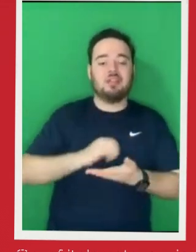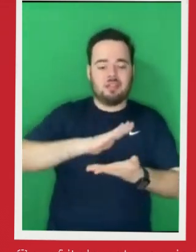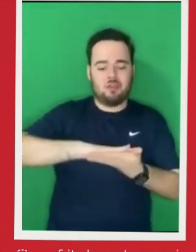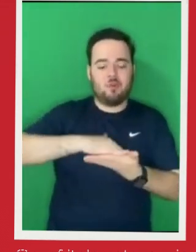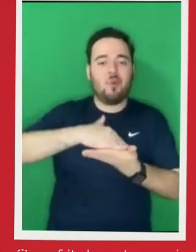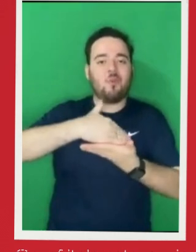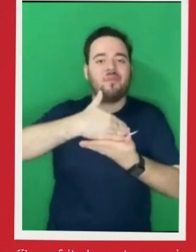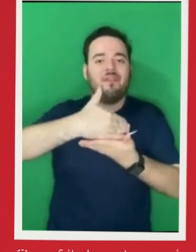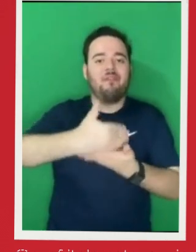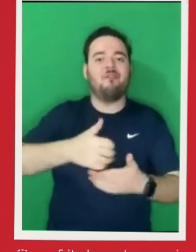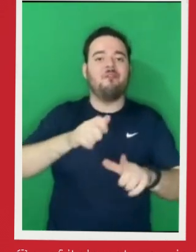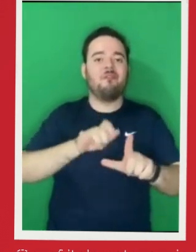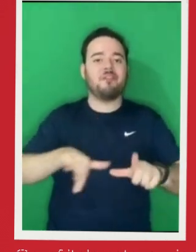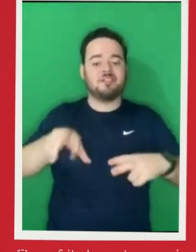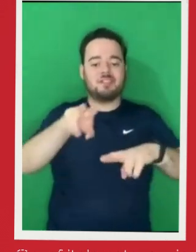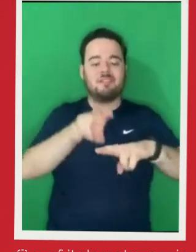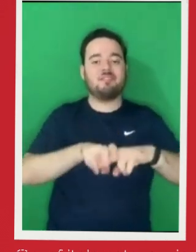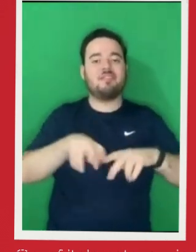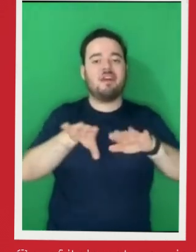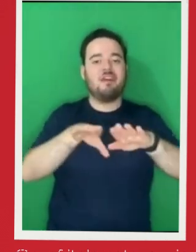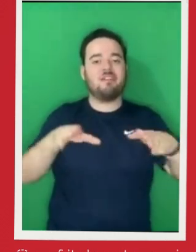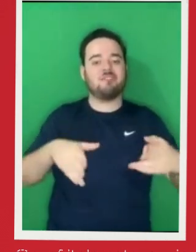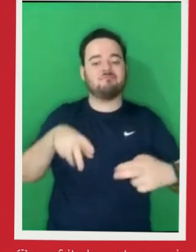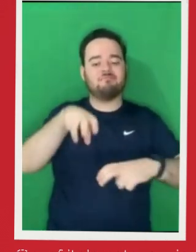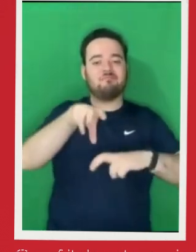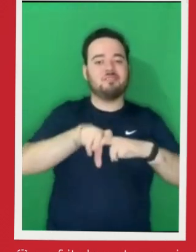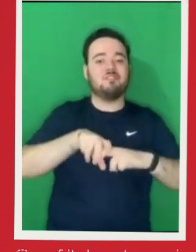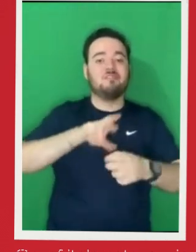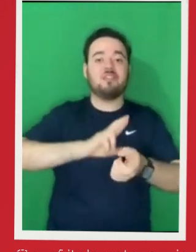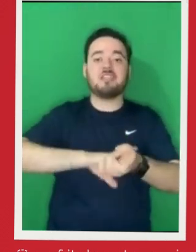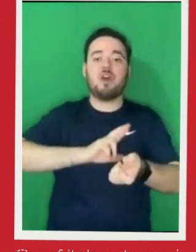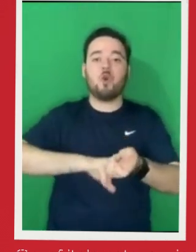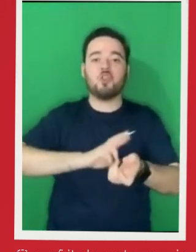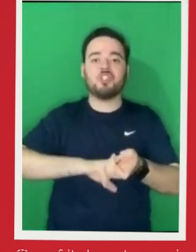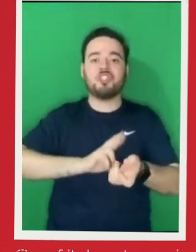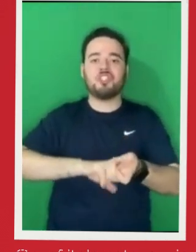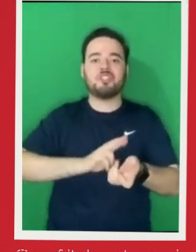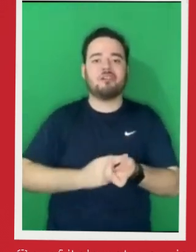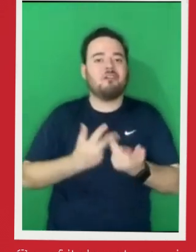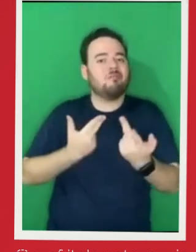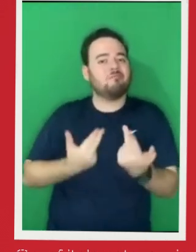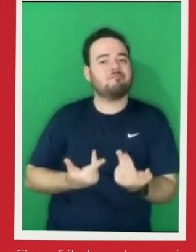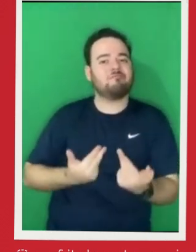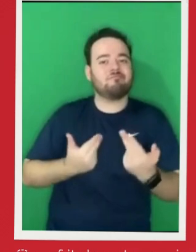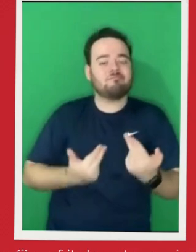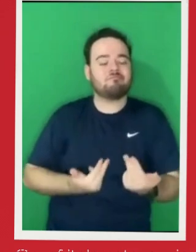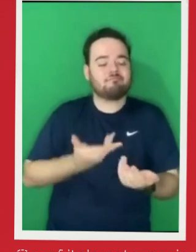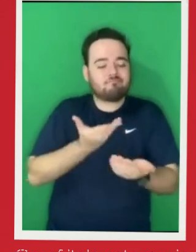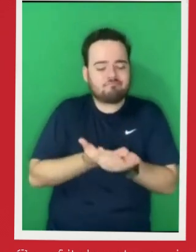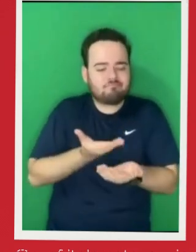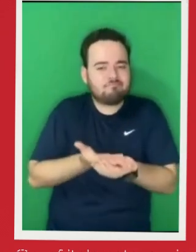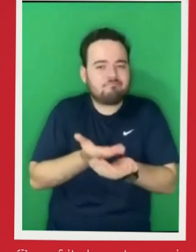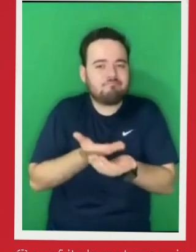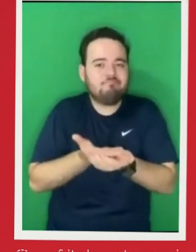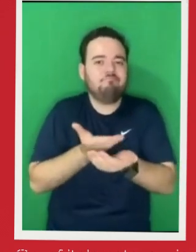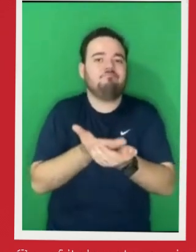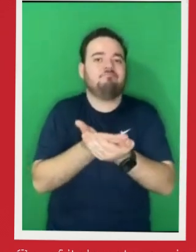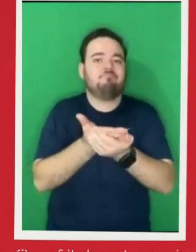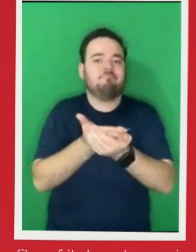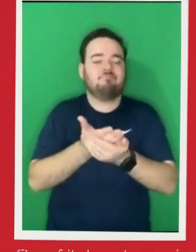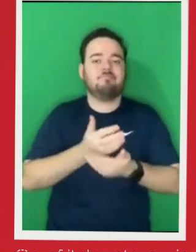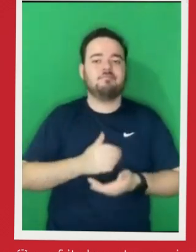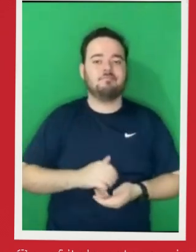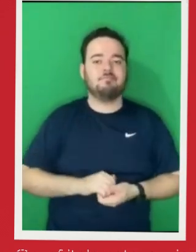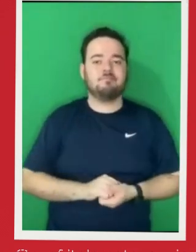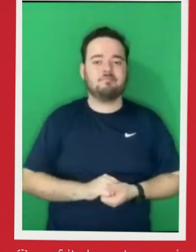é talvez começar a ligar o seu computador, sentar na sua mesa, fazer a rotina de todos os dias, estar um pouquinho em torno do seu